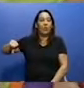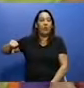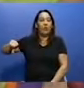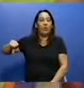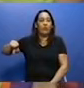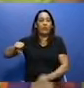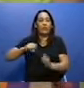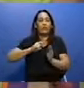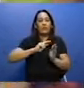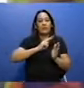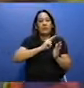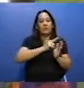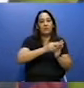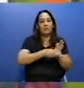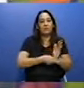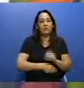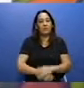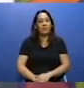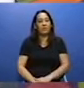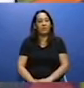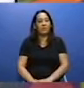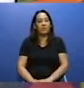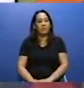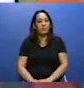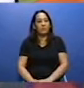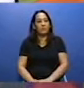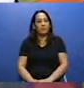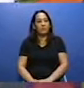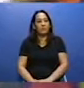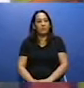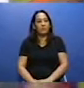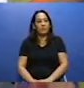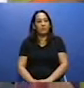formas. Perceberam a diferença?